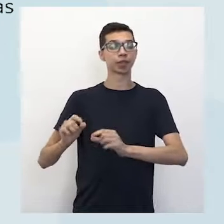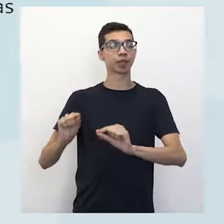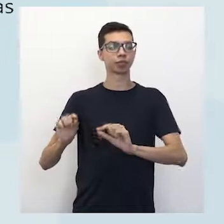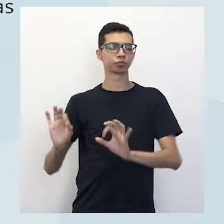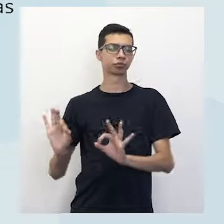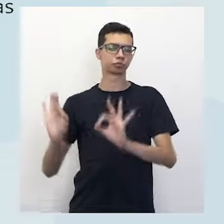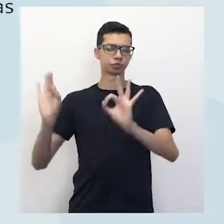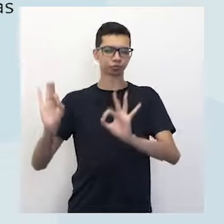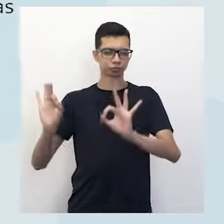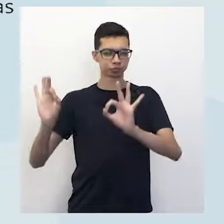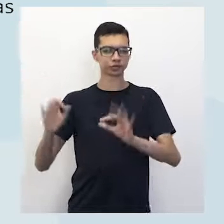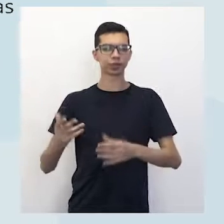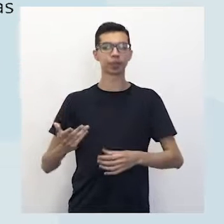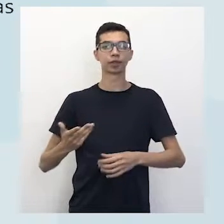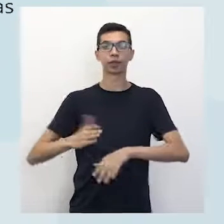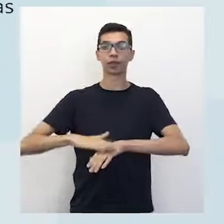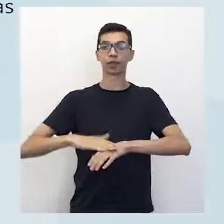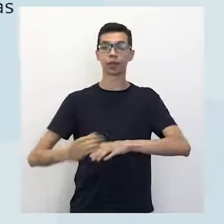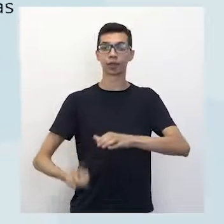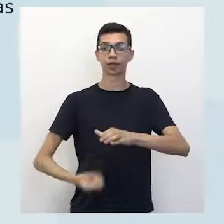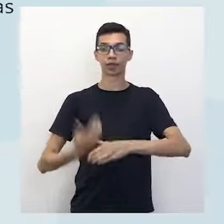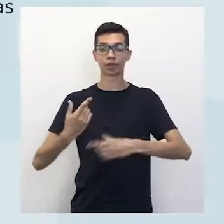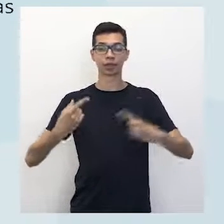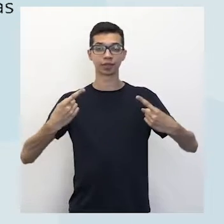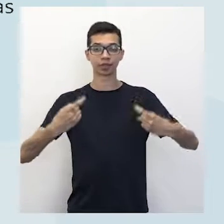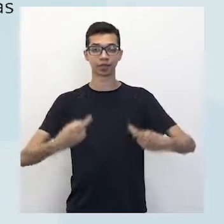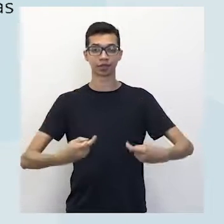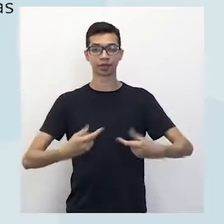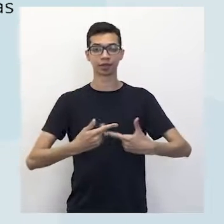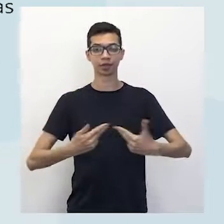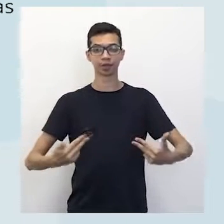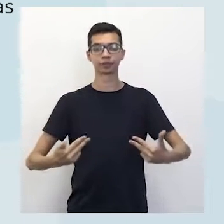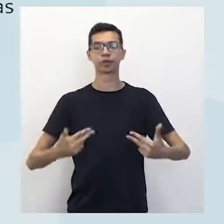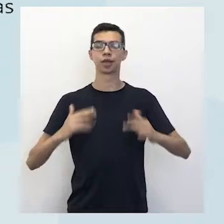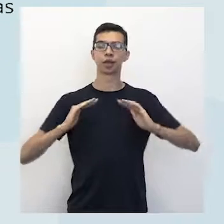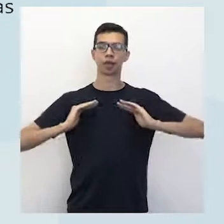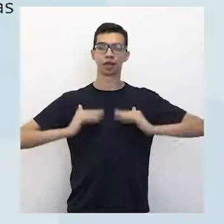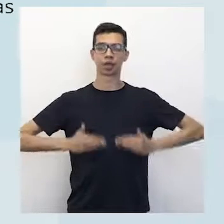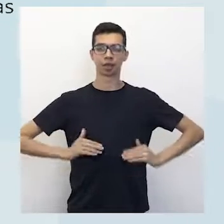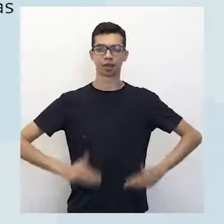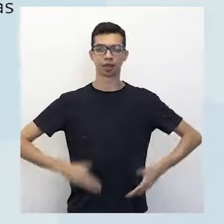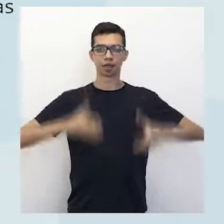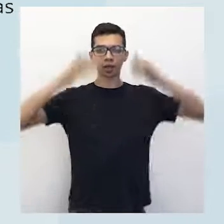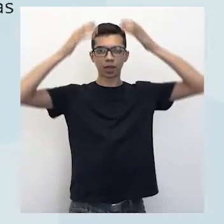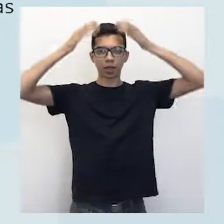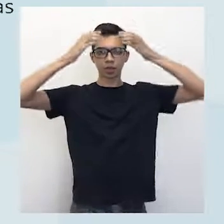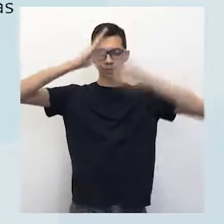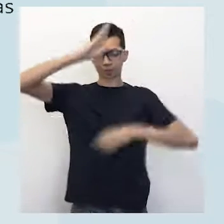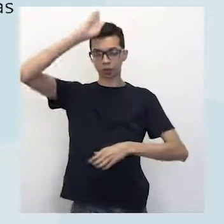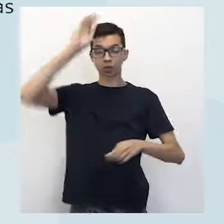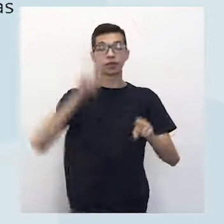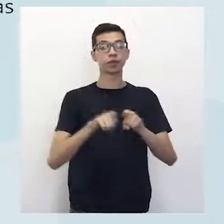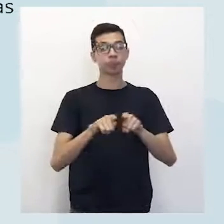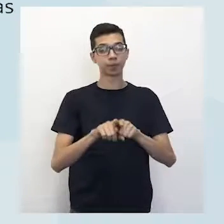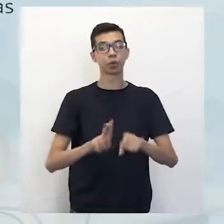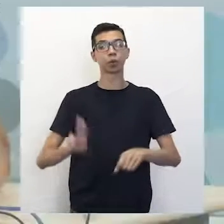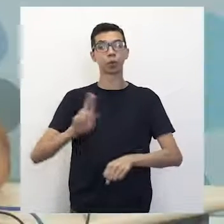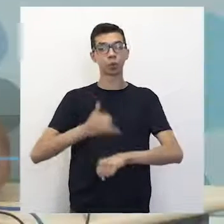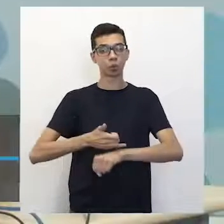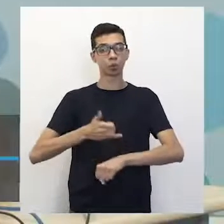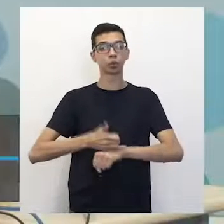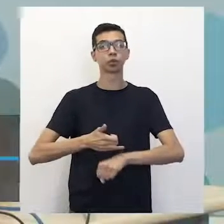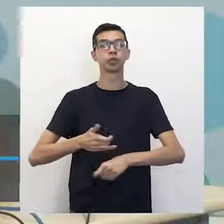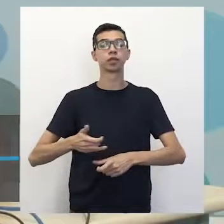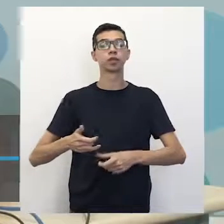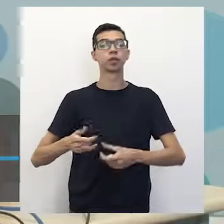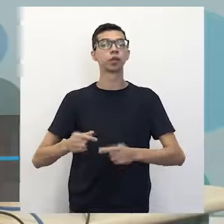armaduras, artefatos de guerra, passou a ser utilizado nas ferramentas agrícolas também. Professora, você está me dizendo